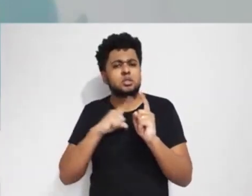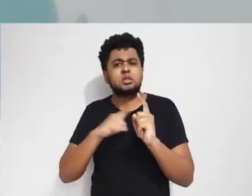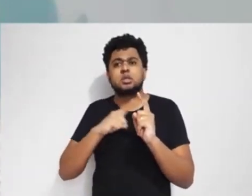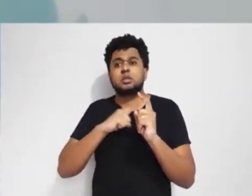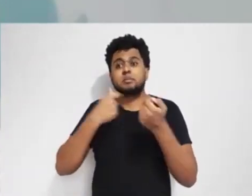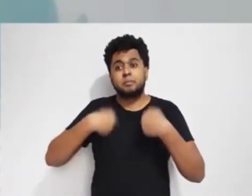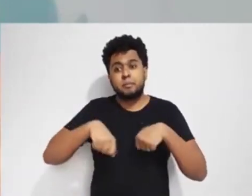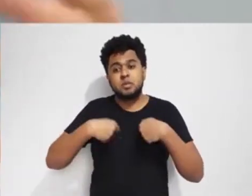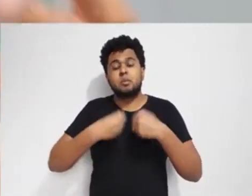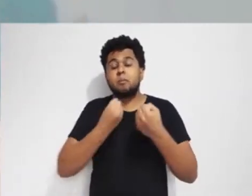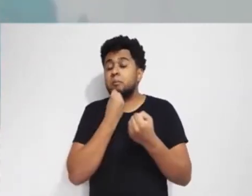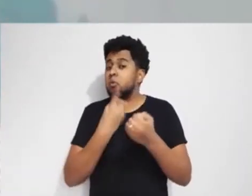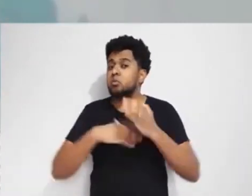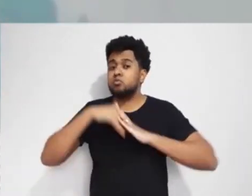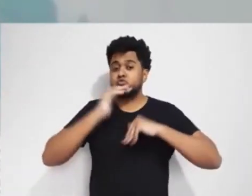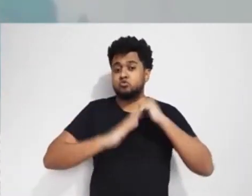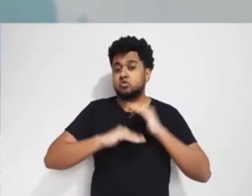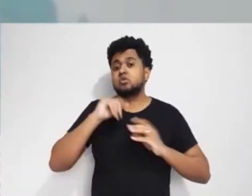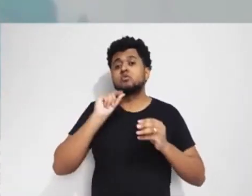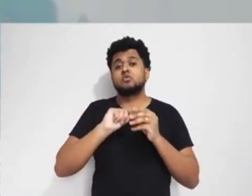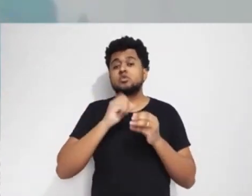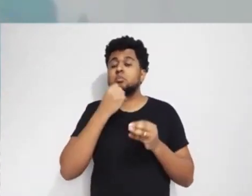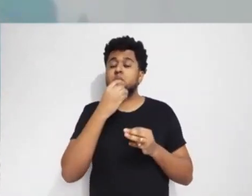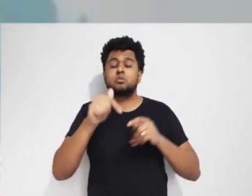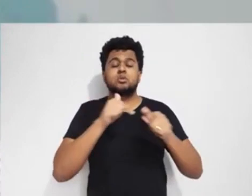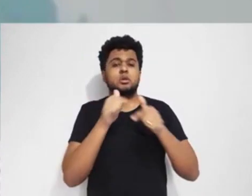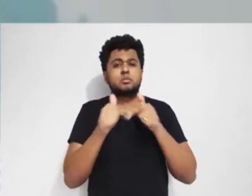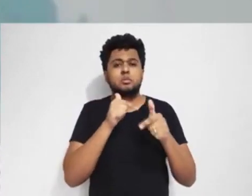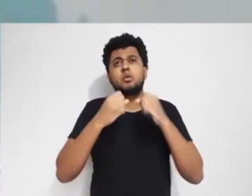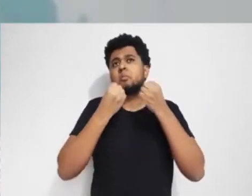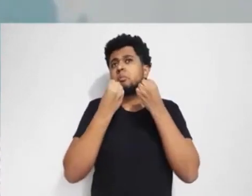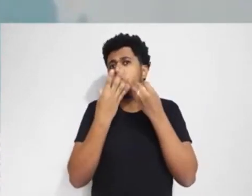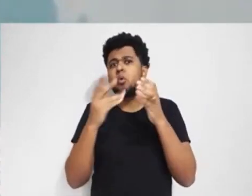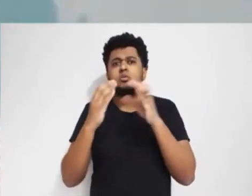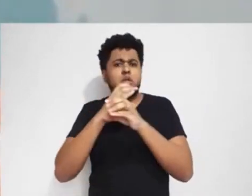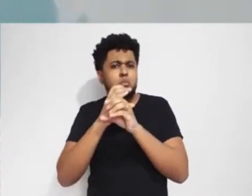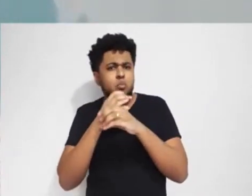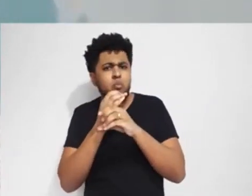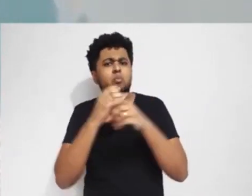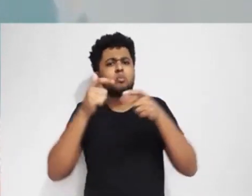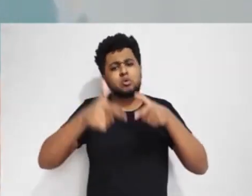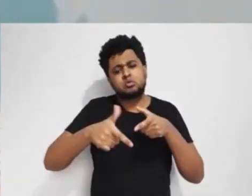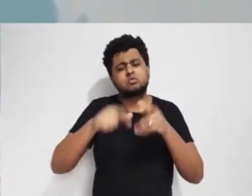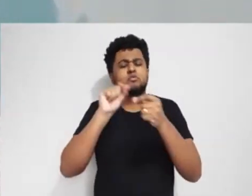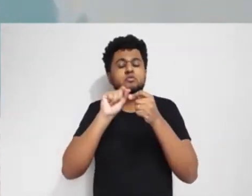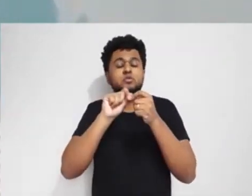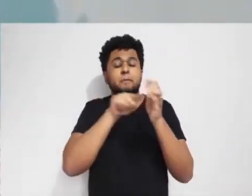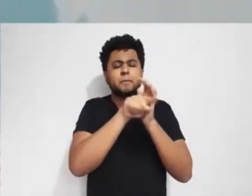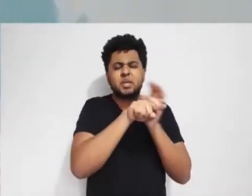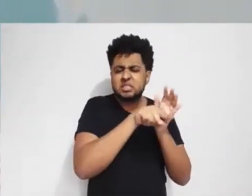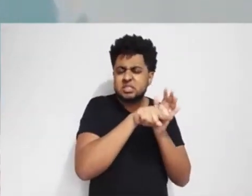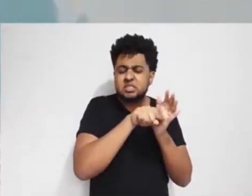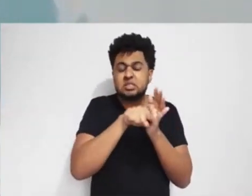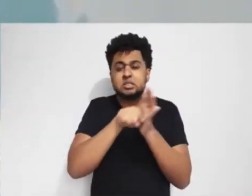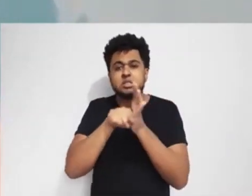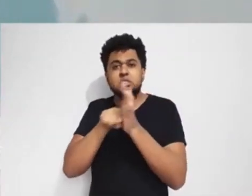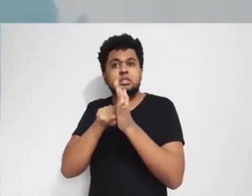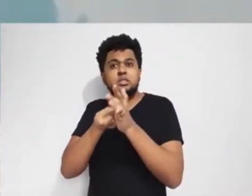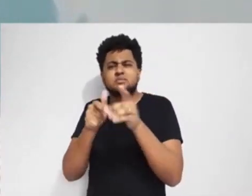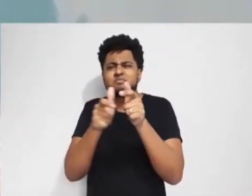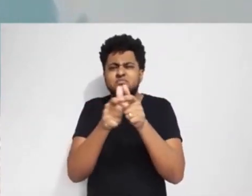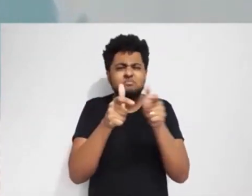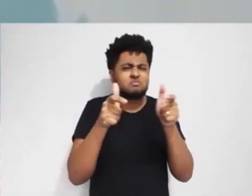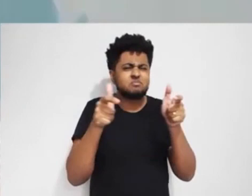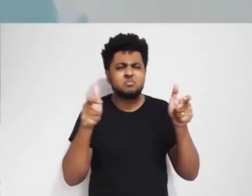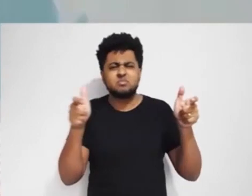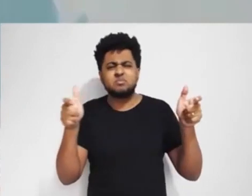fazendo bons trabalhos, com bons laboratórios, fazendo pesquisas para que, diante das demandas, eles